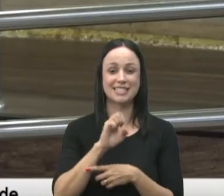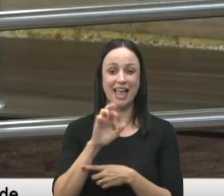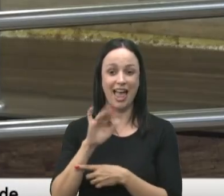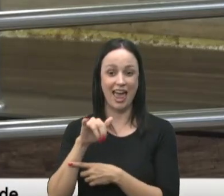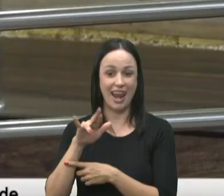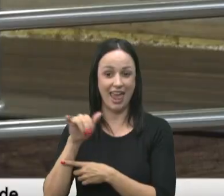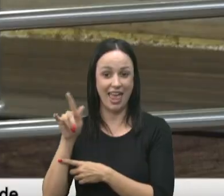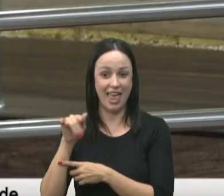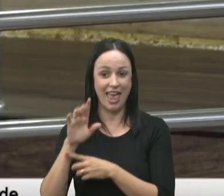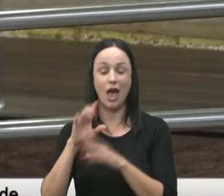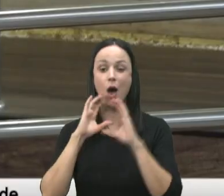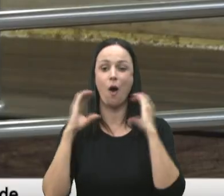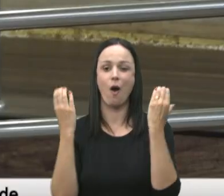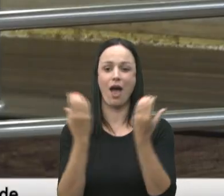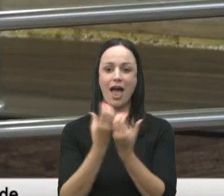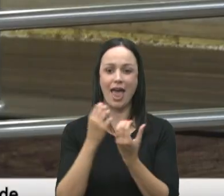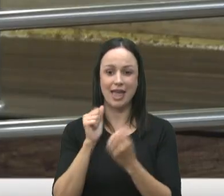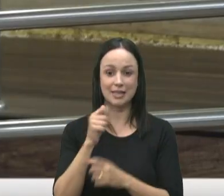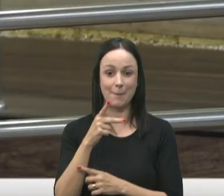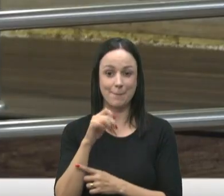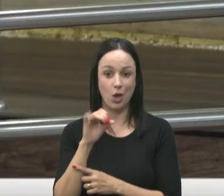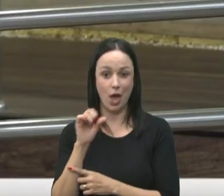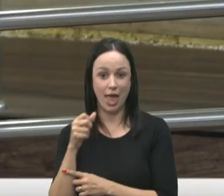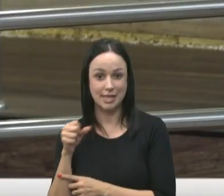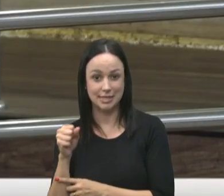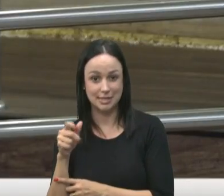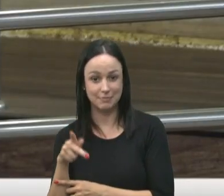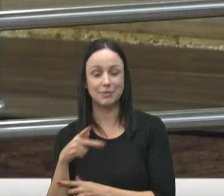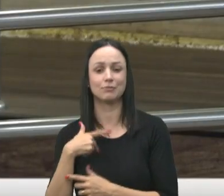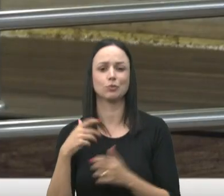da PUESP, mas eu estava ansioso para estar aqui com